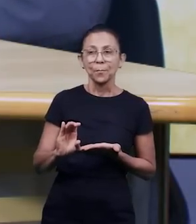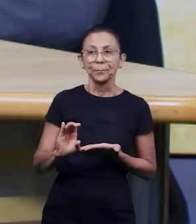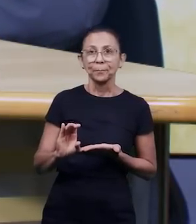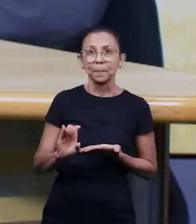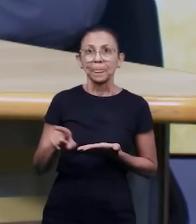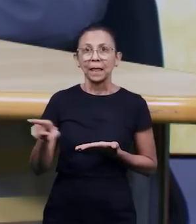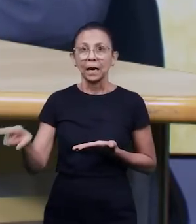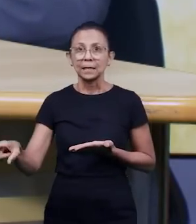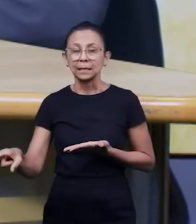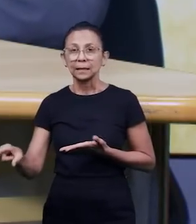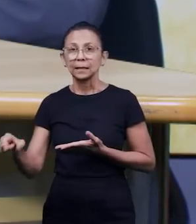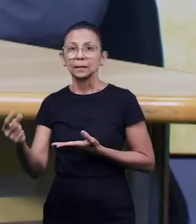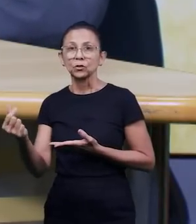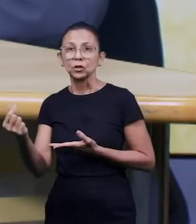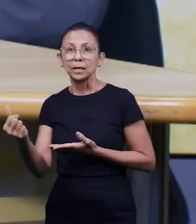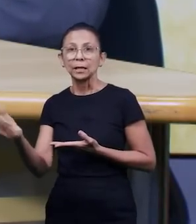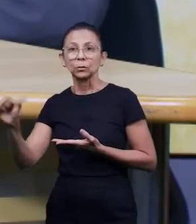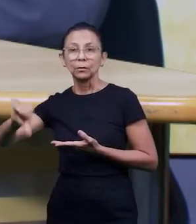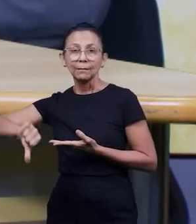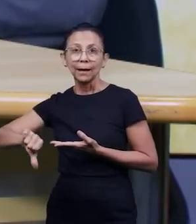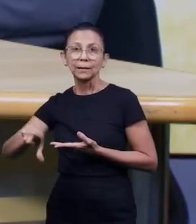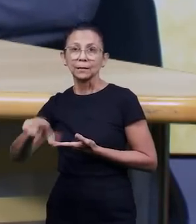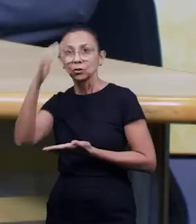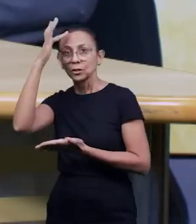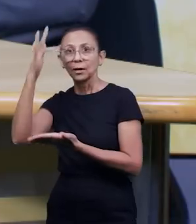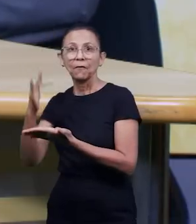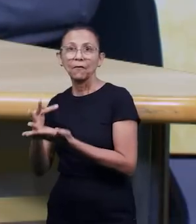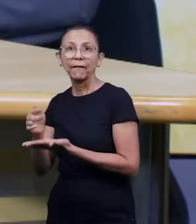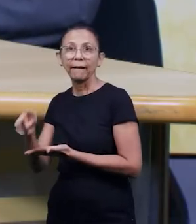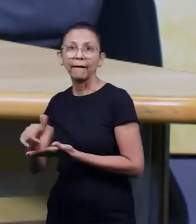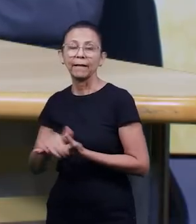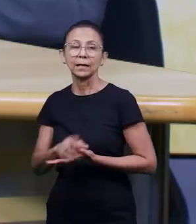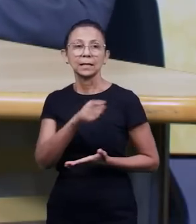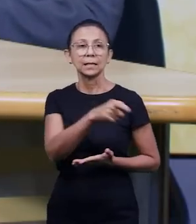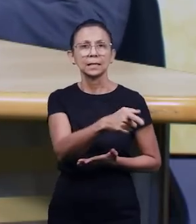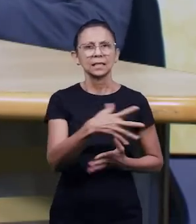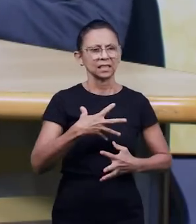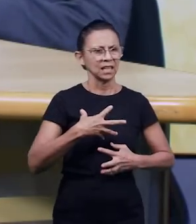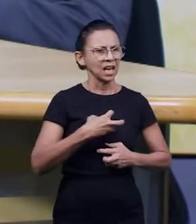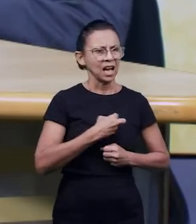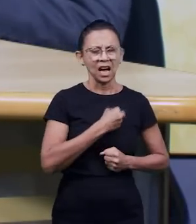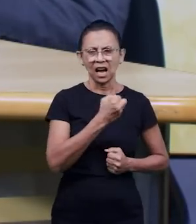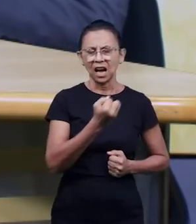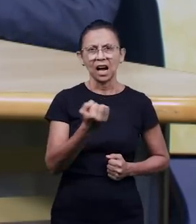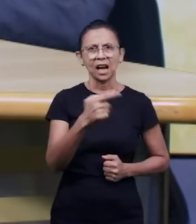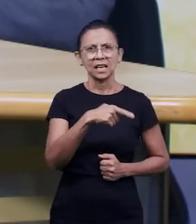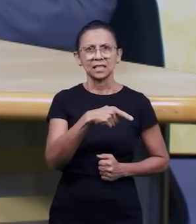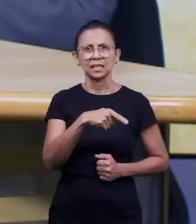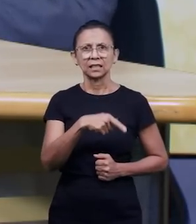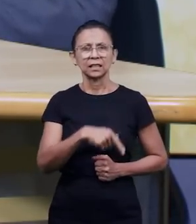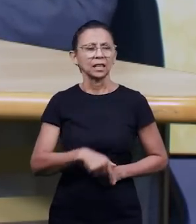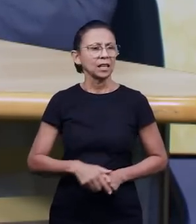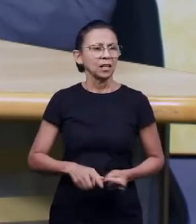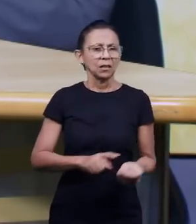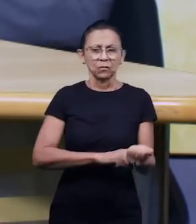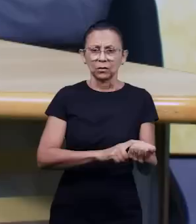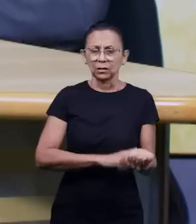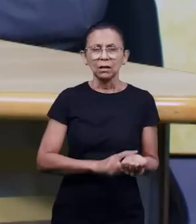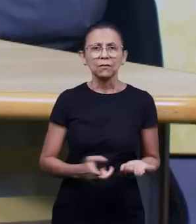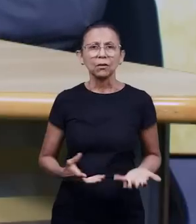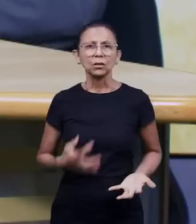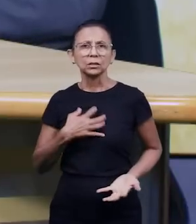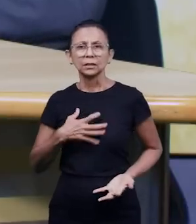Abriu um negócio e tal, eu sou um sócio aqui no negócio, abriu, não houve participação do pastor, não ajudou a consultar o senhor, nada e